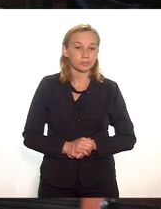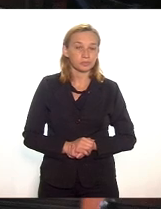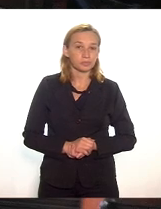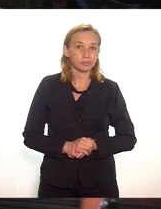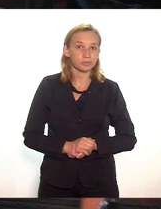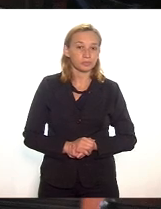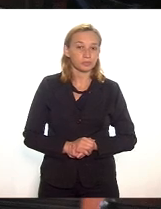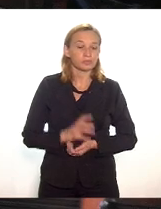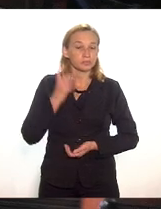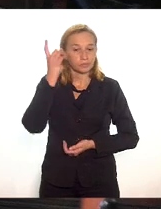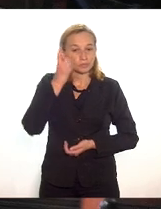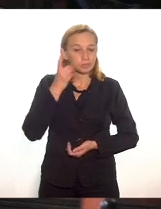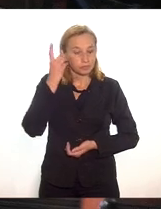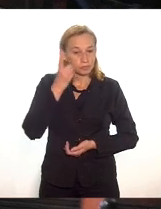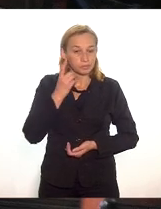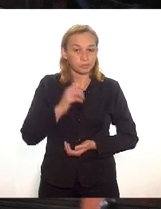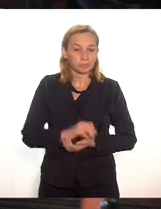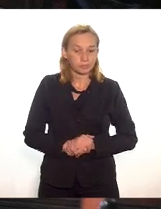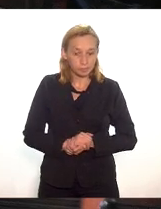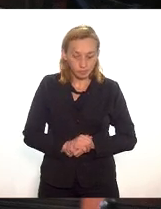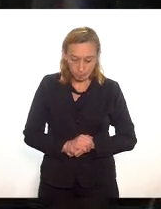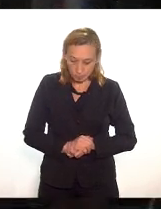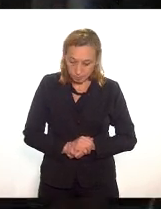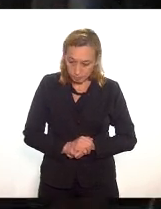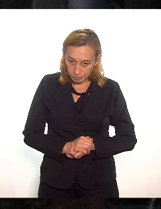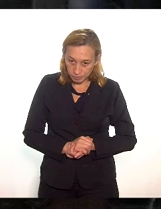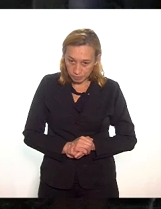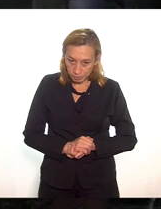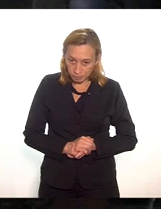Deputado Canella votou abstenção.